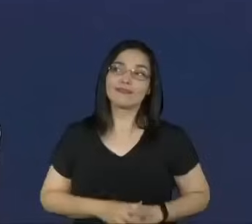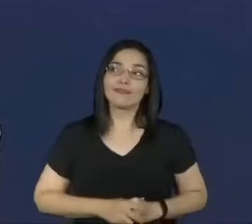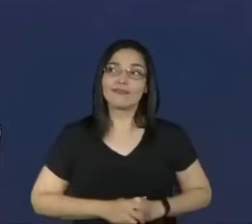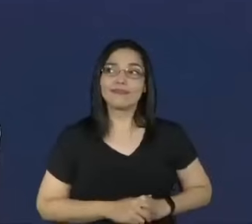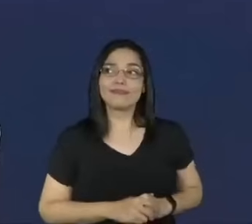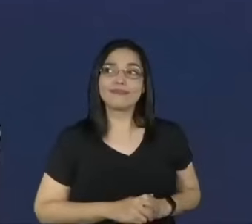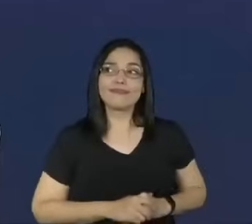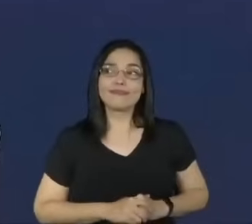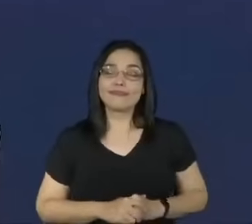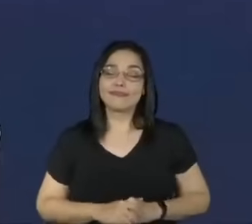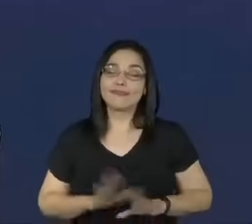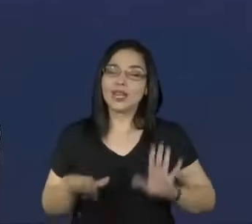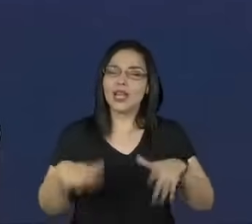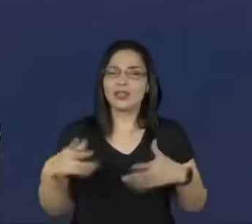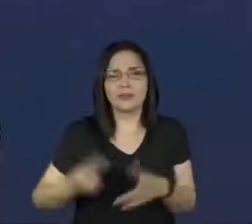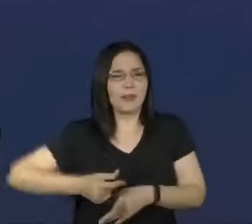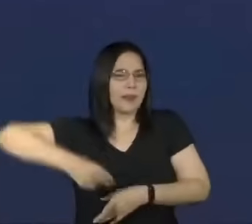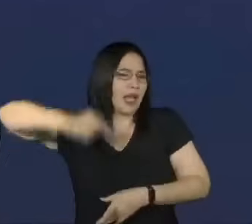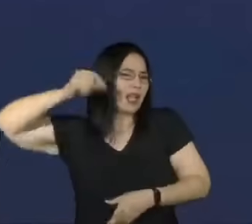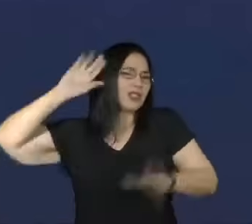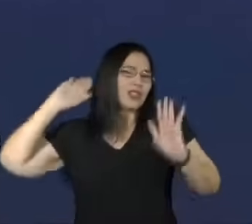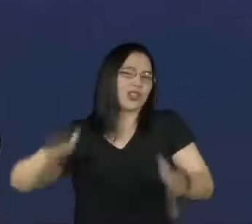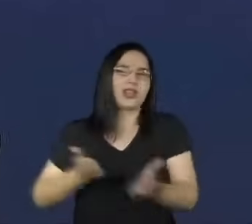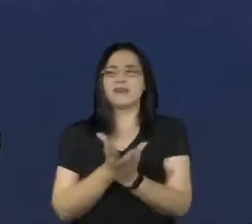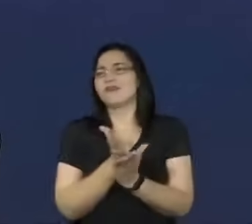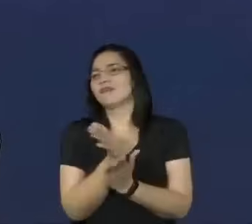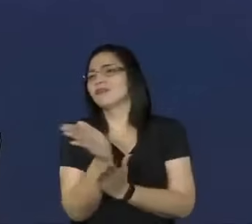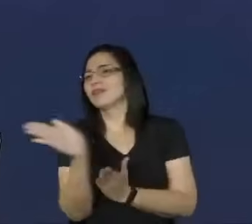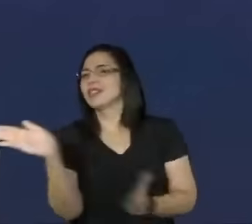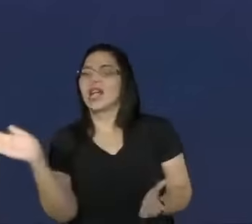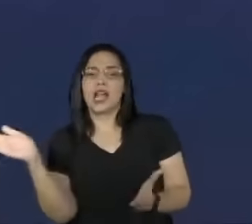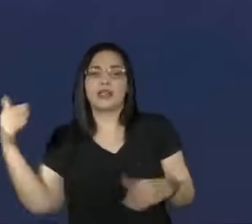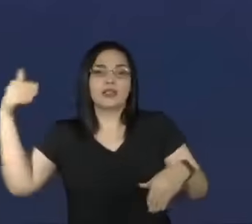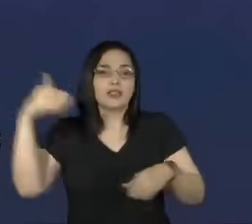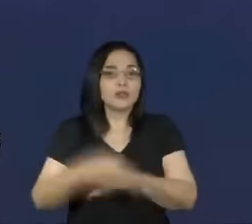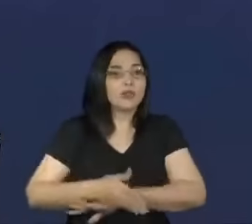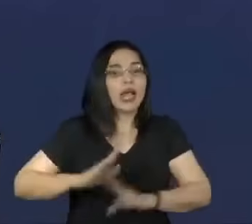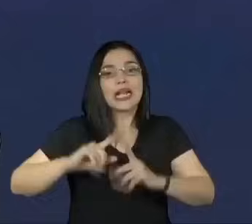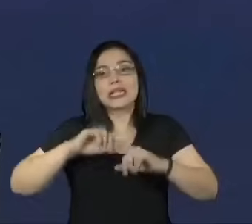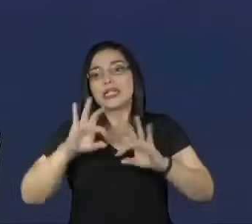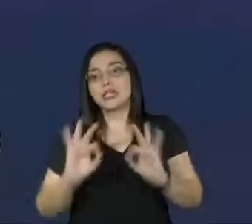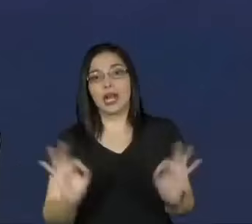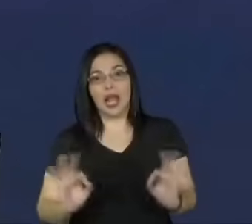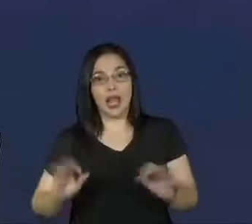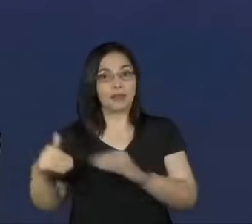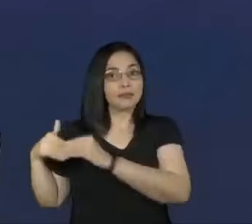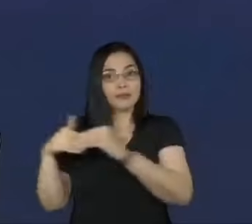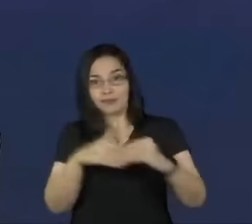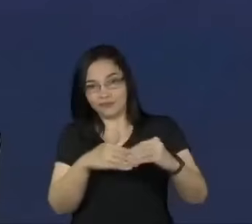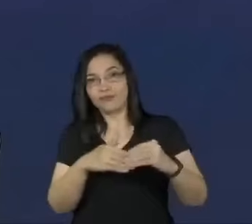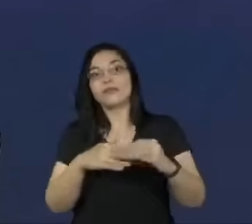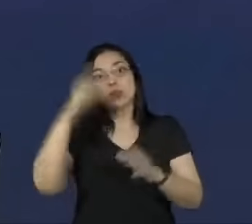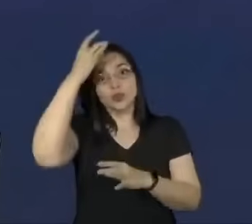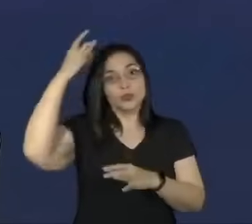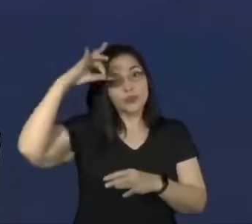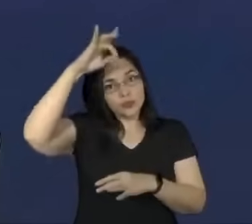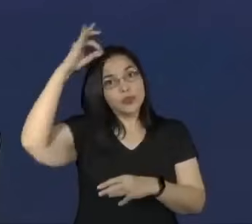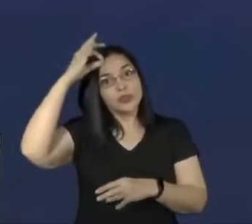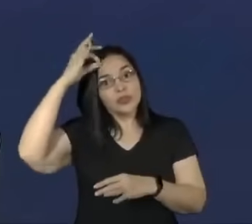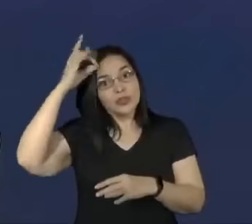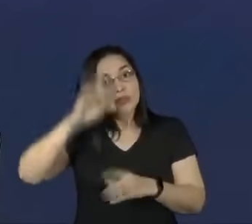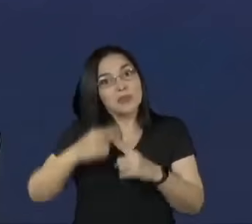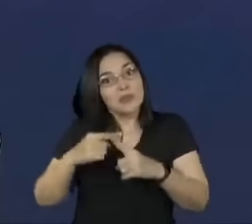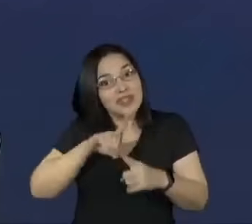afastado talvez há muito tempo você tá afastado e há muito tempo você não entra numa igreja o Espírito Santo te trouxe aqui Deus tem um propósito com a sua